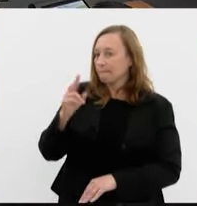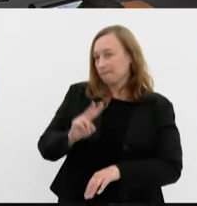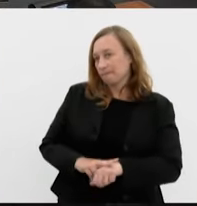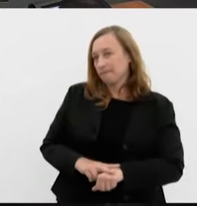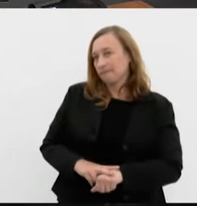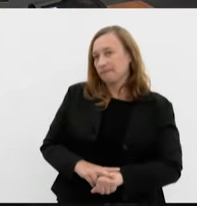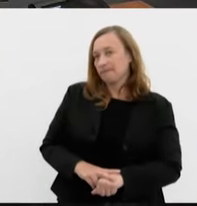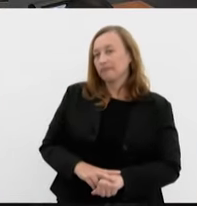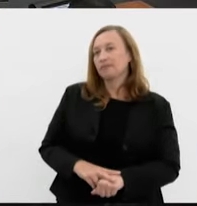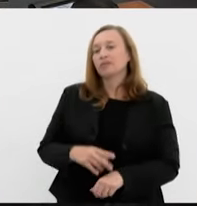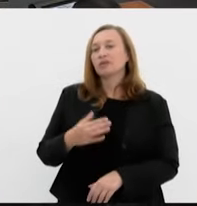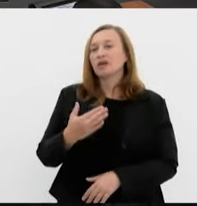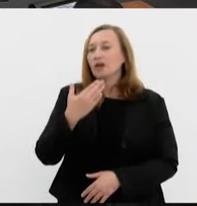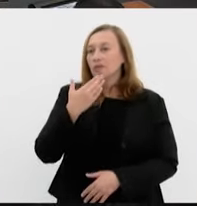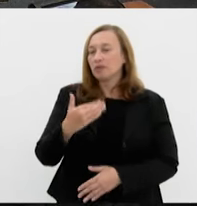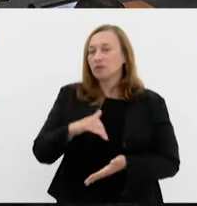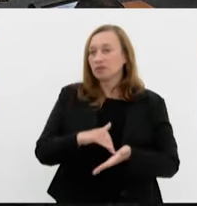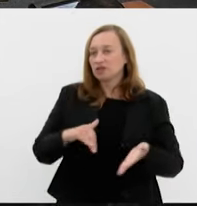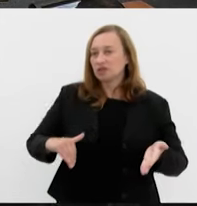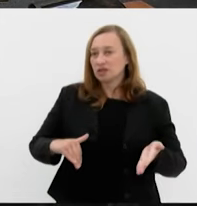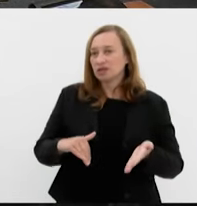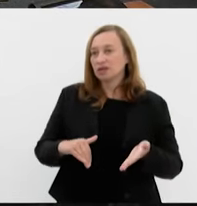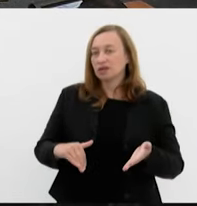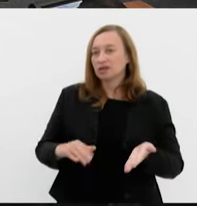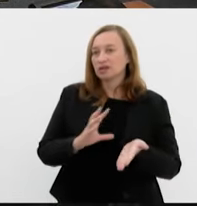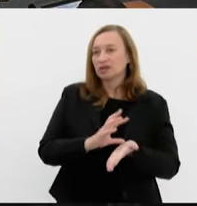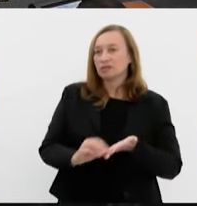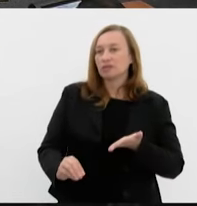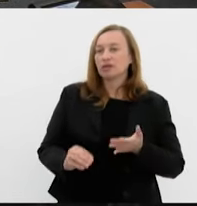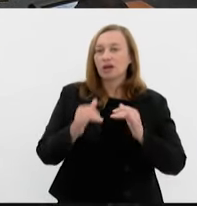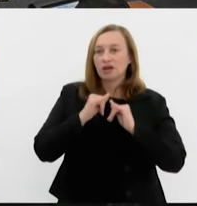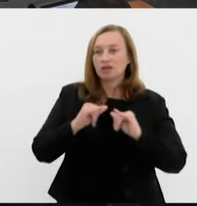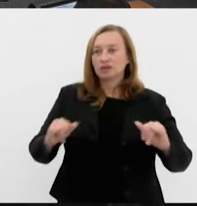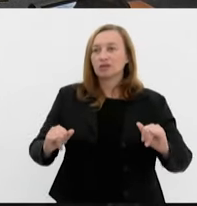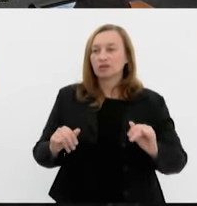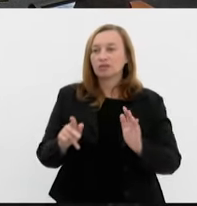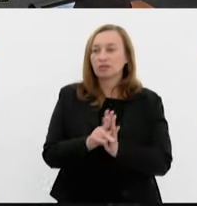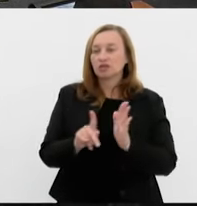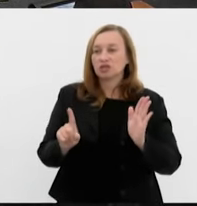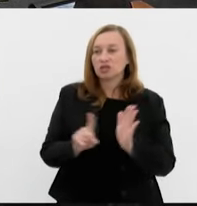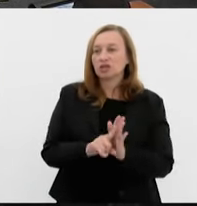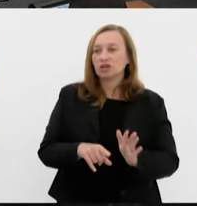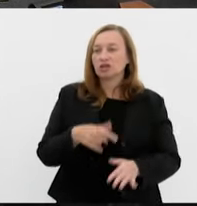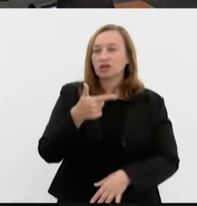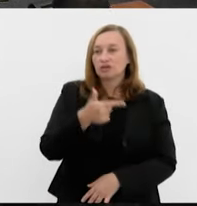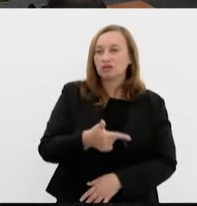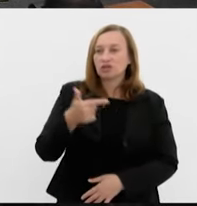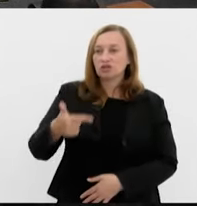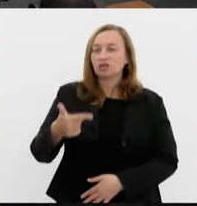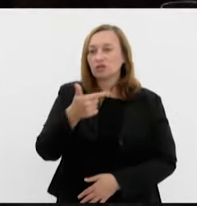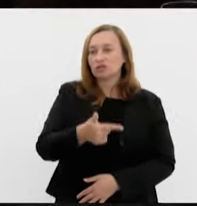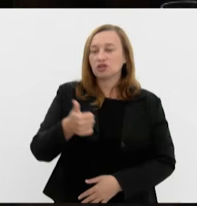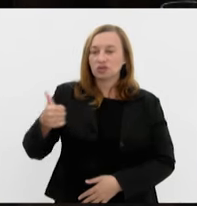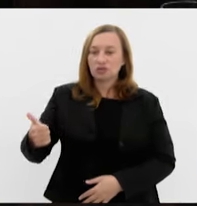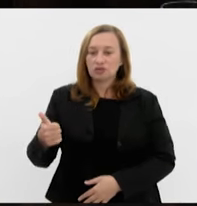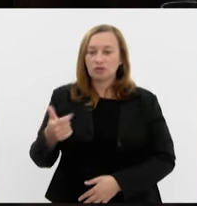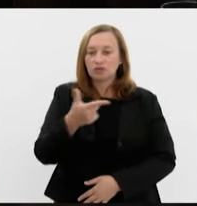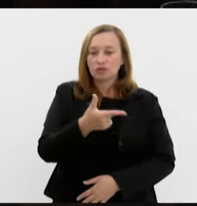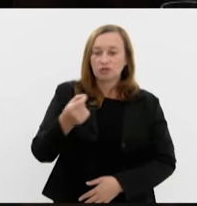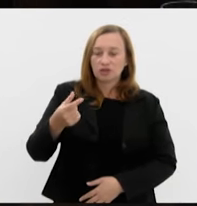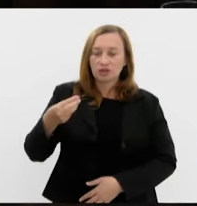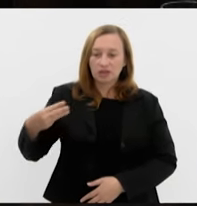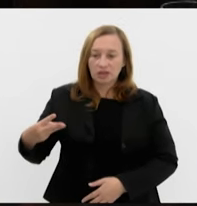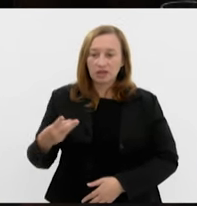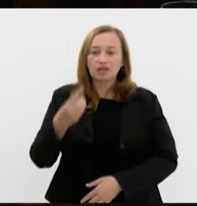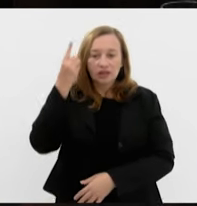nosso o autor pediu para retirar de pauta tá anuncio projeto de lei número 22 21/02 de